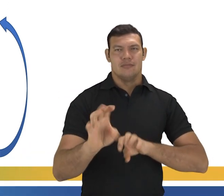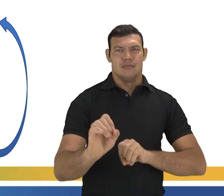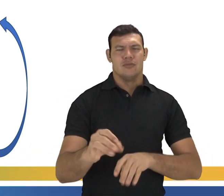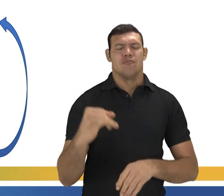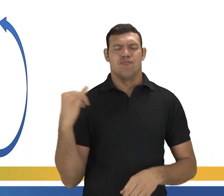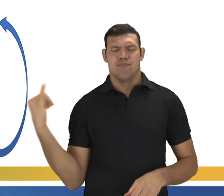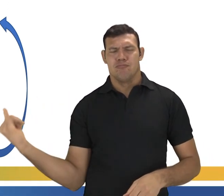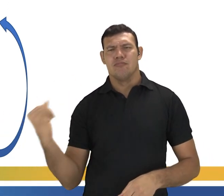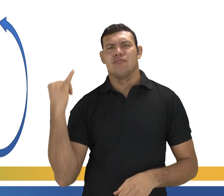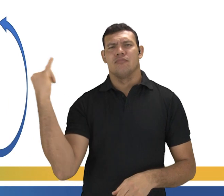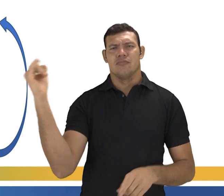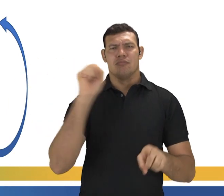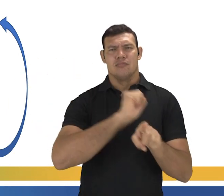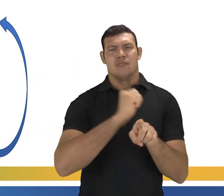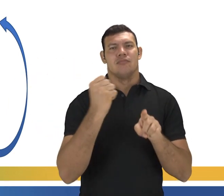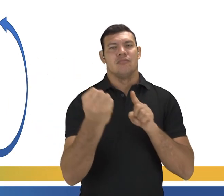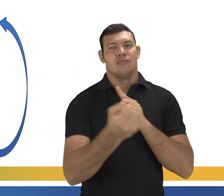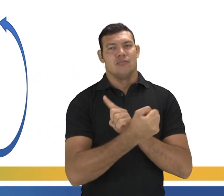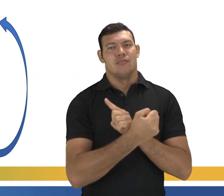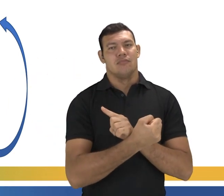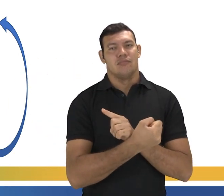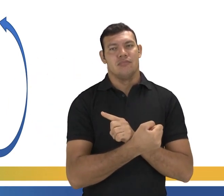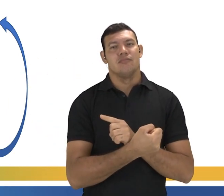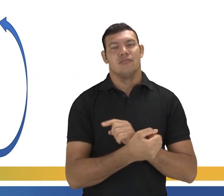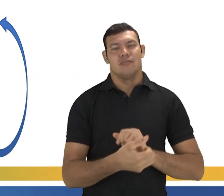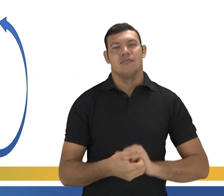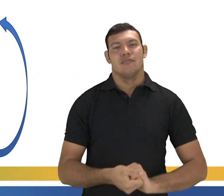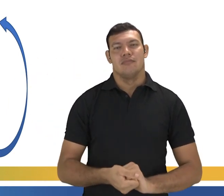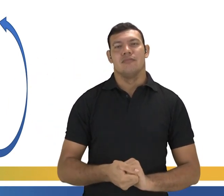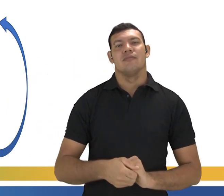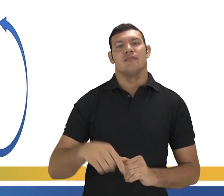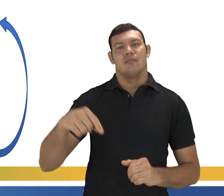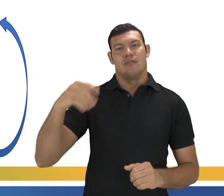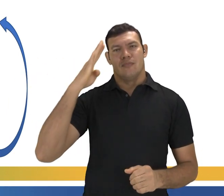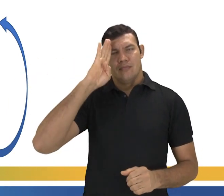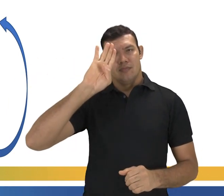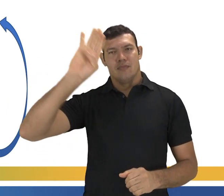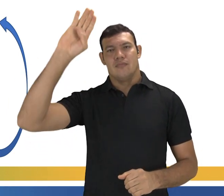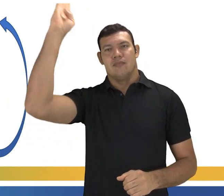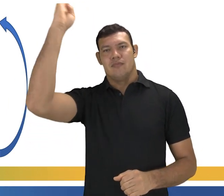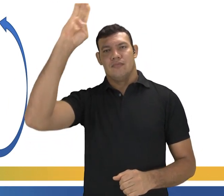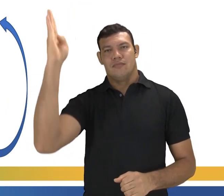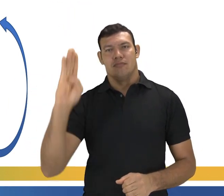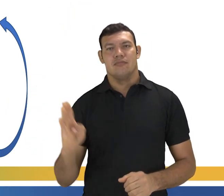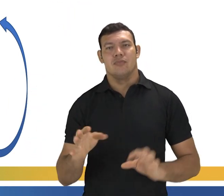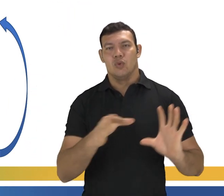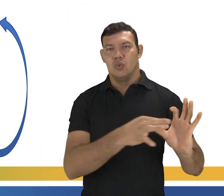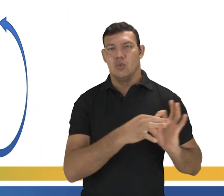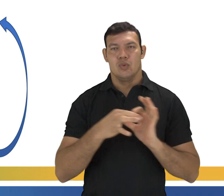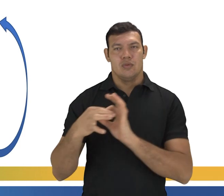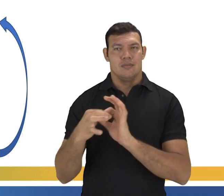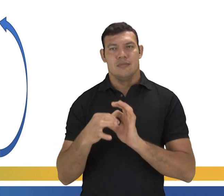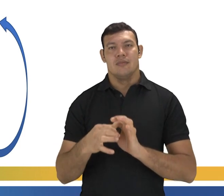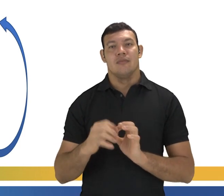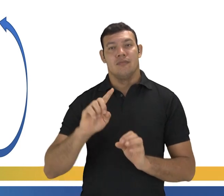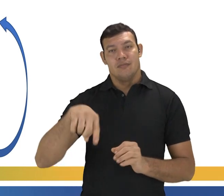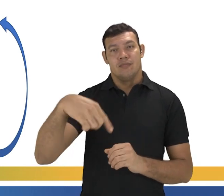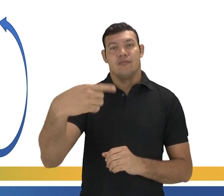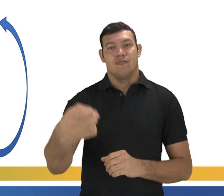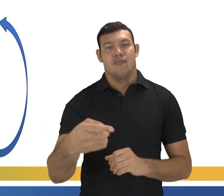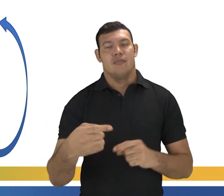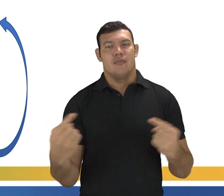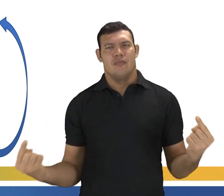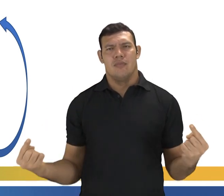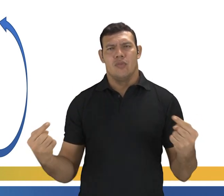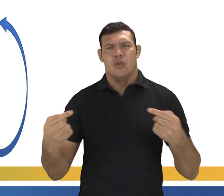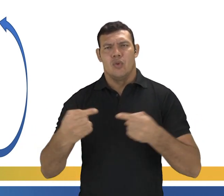algo importante para as sociedades, sobretudo para a sociedade brasileira, que é o contexto referido aí, e logo em seguida é apresentado